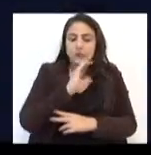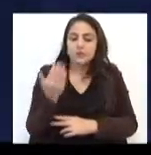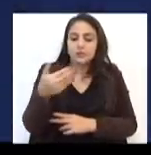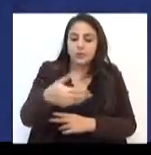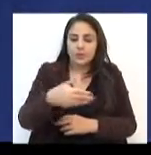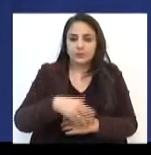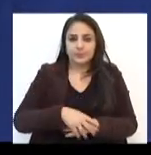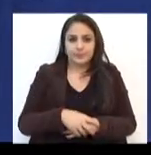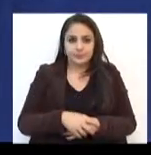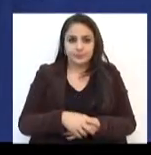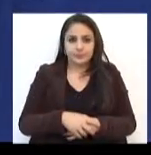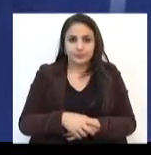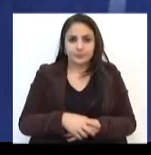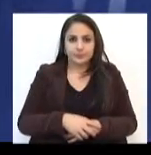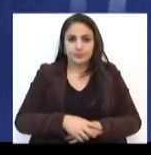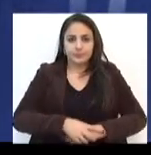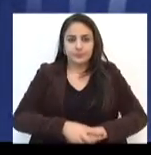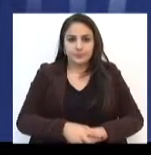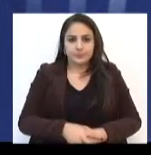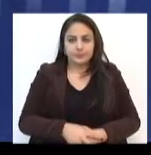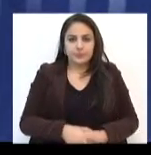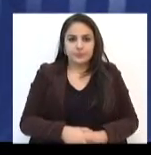brasileiros.